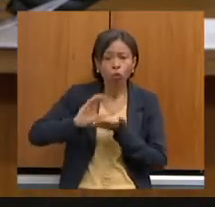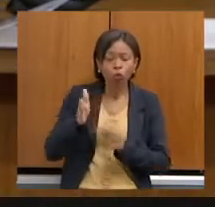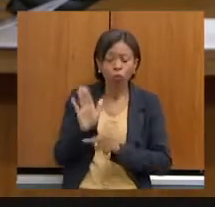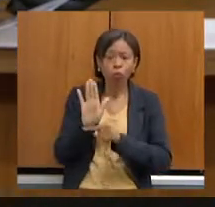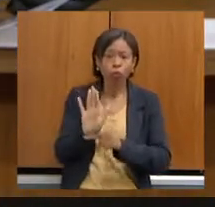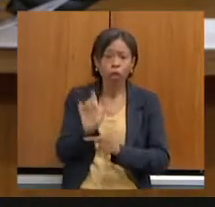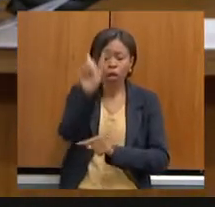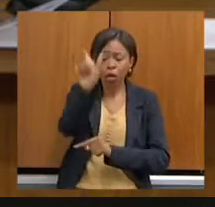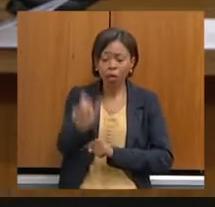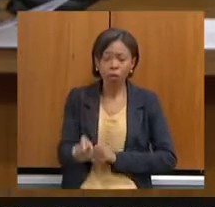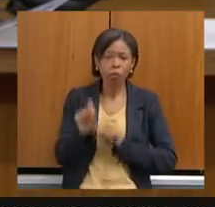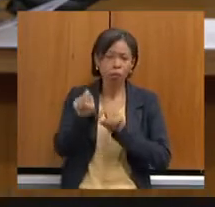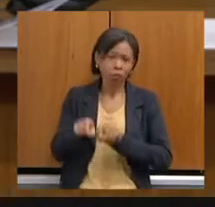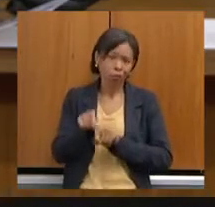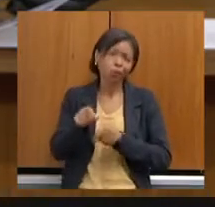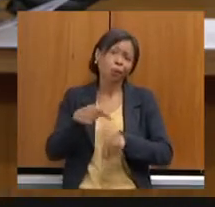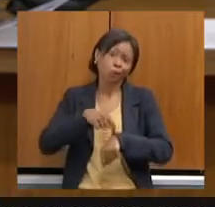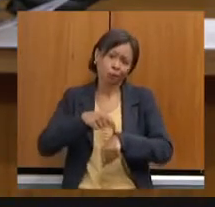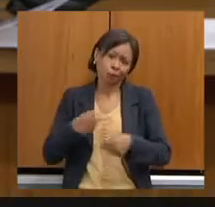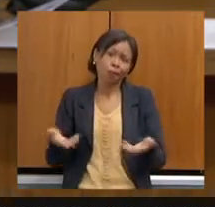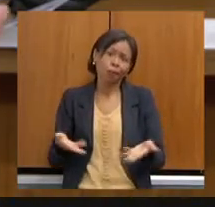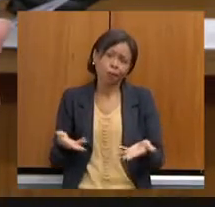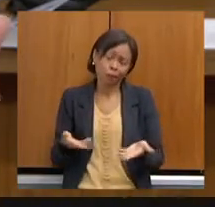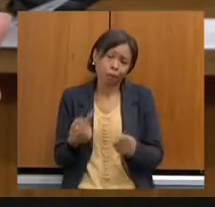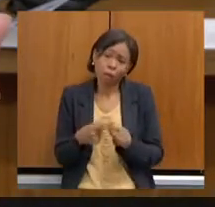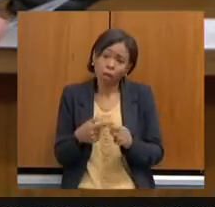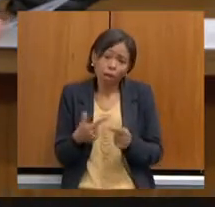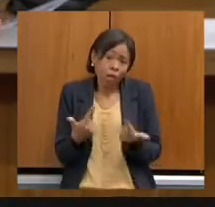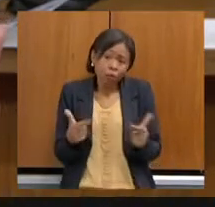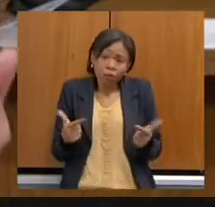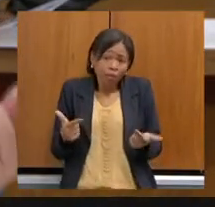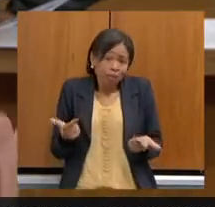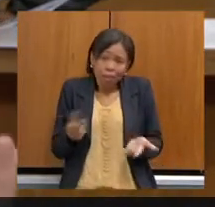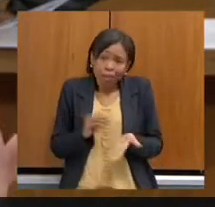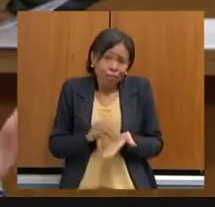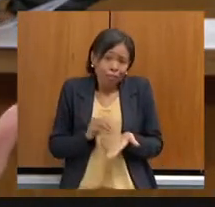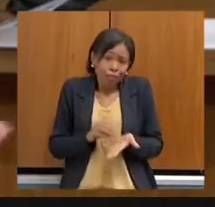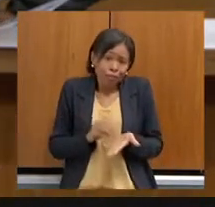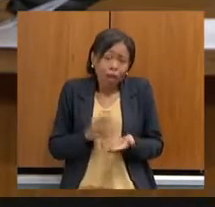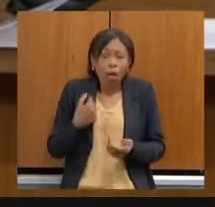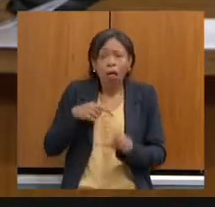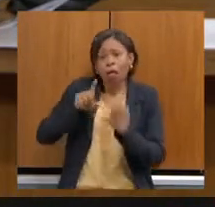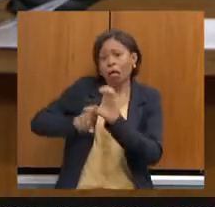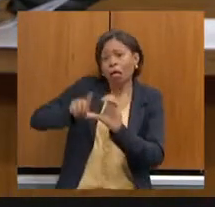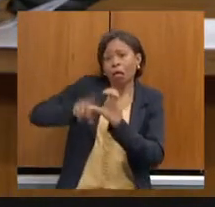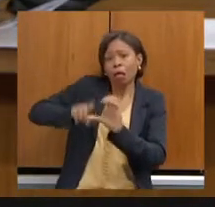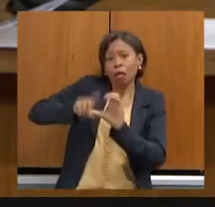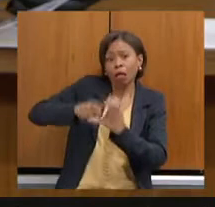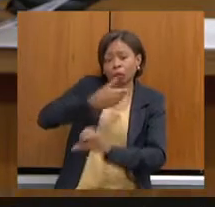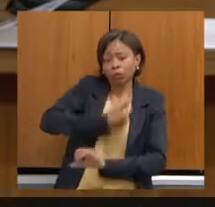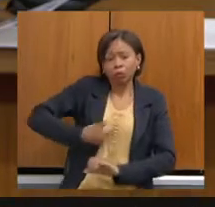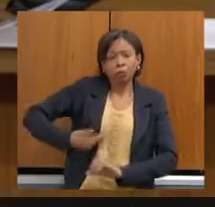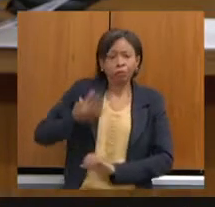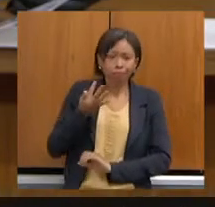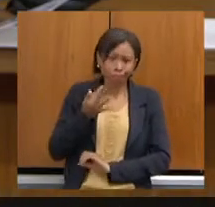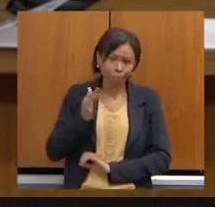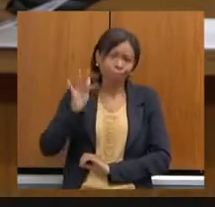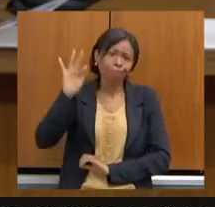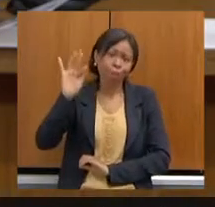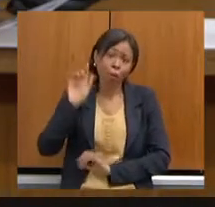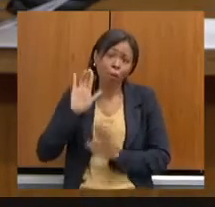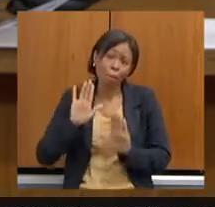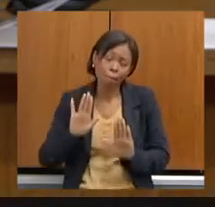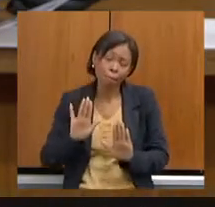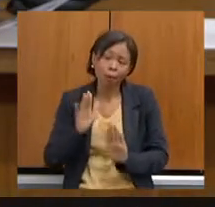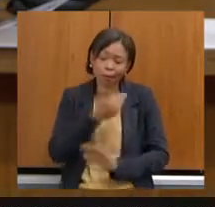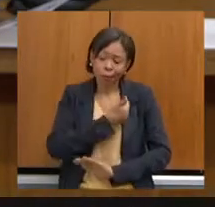nesses momentos Porque nós não temos a gente sempre ficou nossa dependência do Governo Federal como o governo federal não e vamos